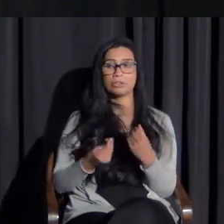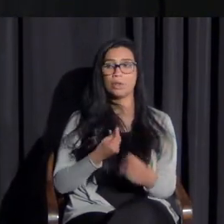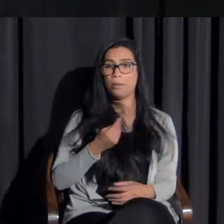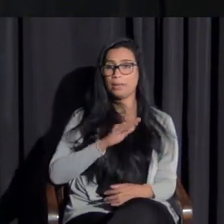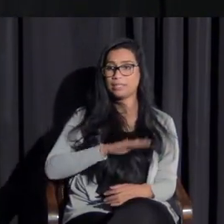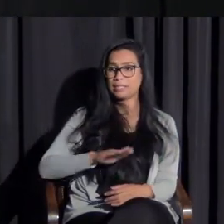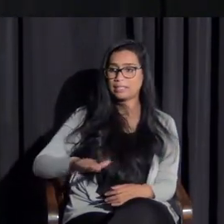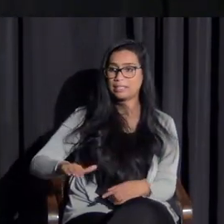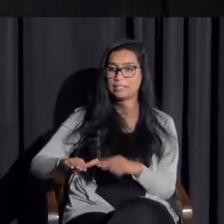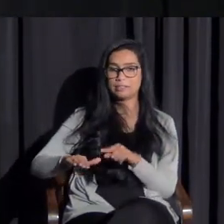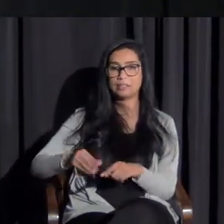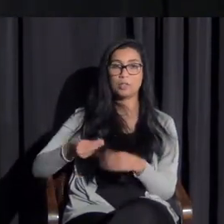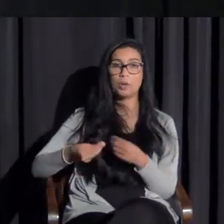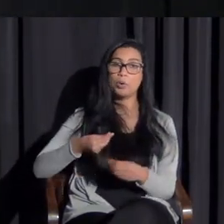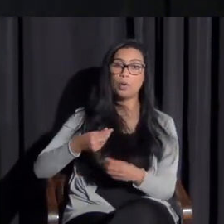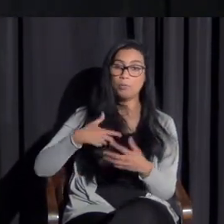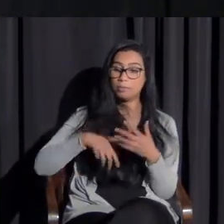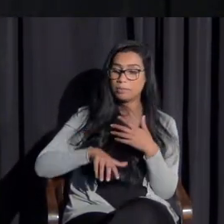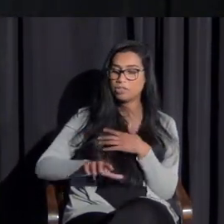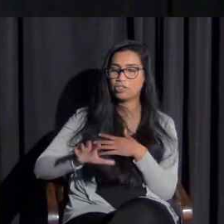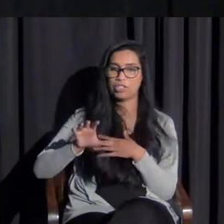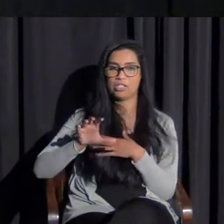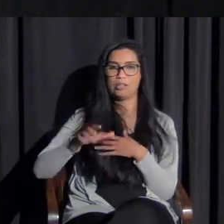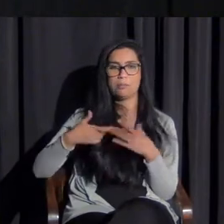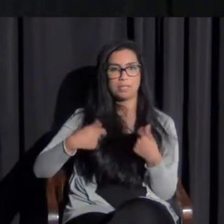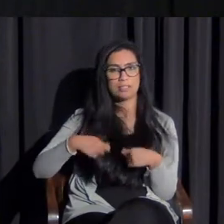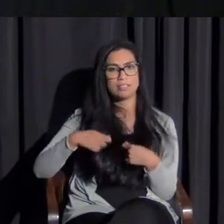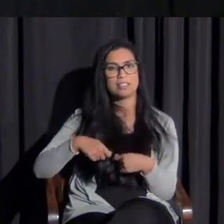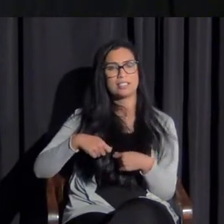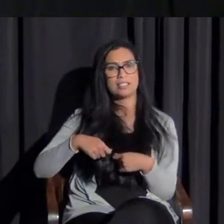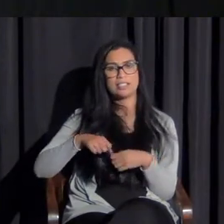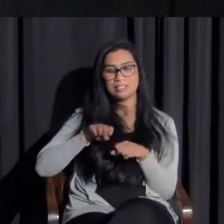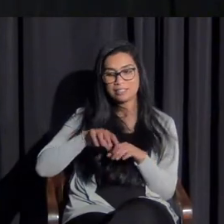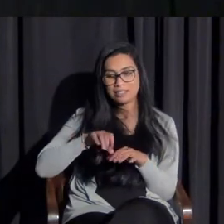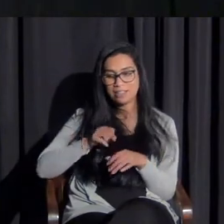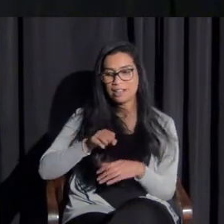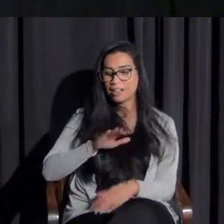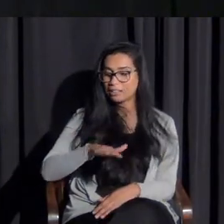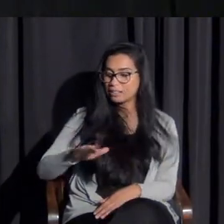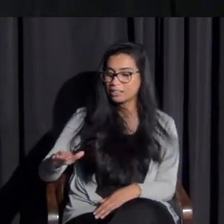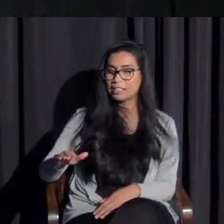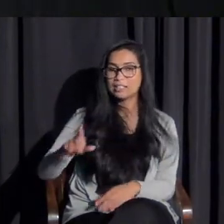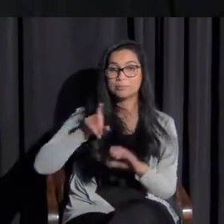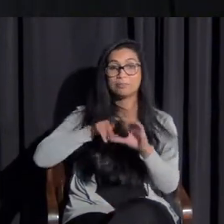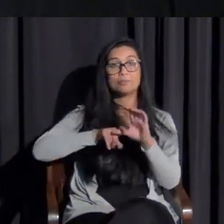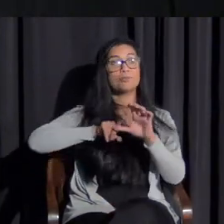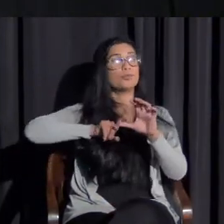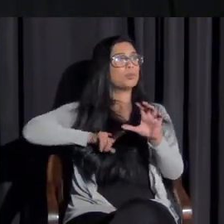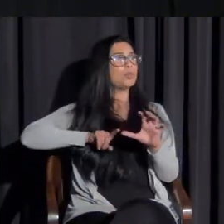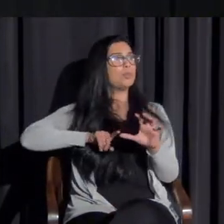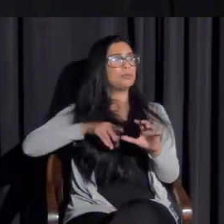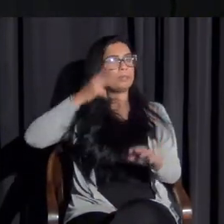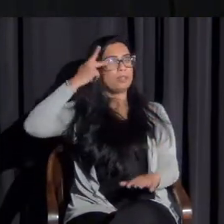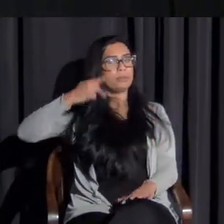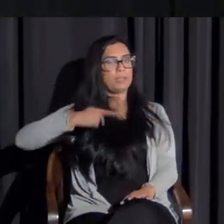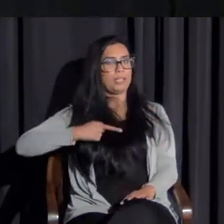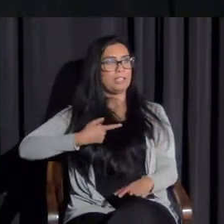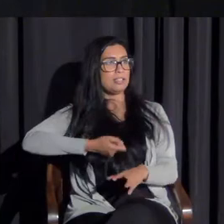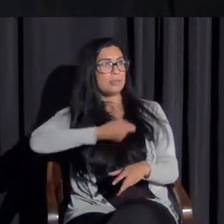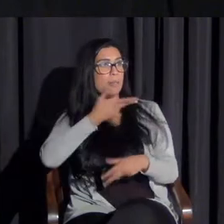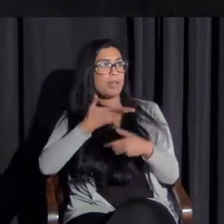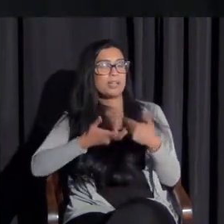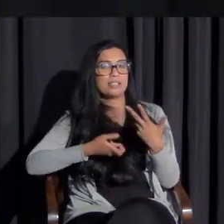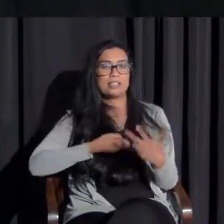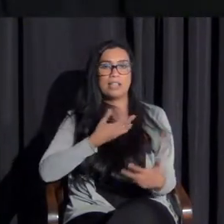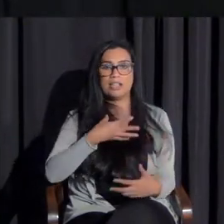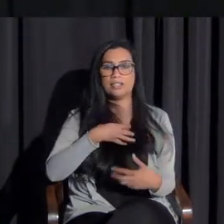para que a gente possa ver, né, de novo volto, qual é a bagagem, o que a gente carrega, quais as representações que temos, mas que a gente pode pensar, então,